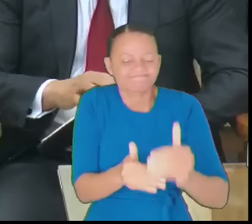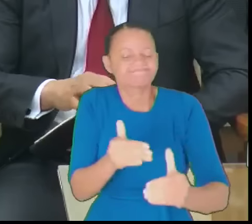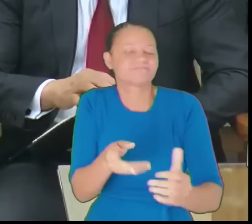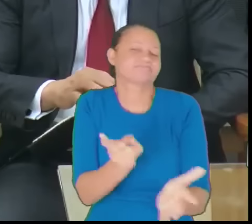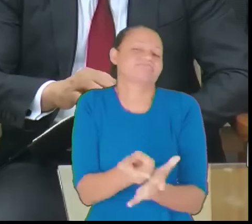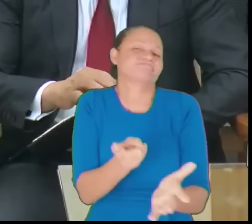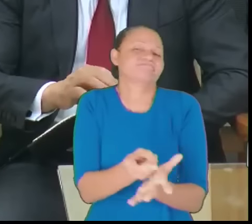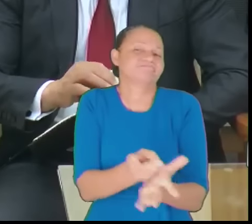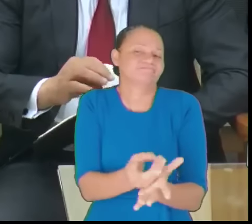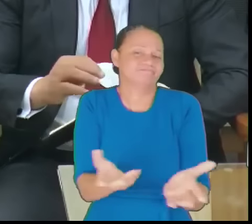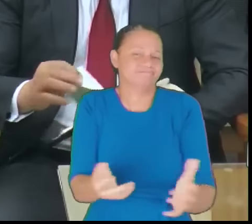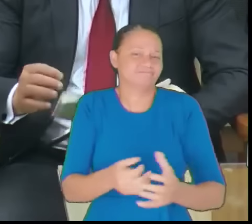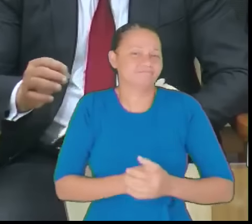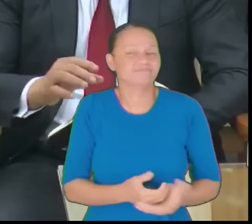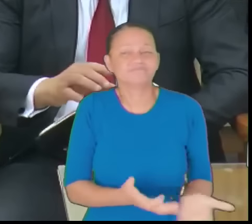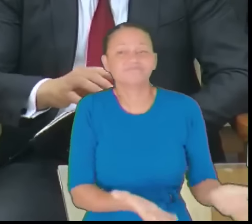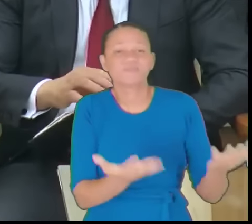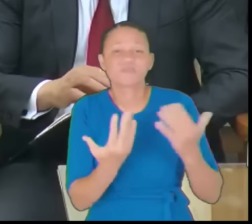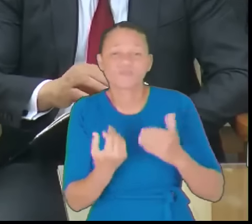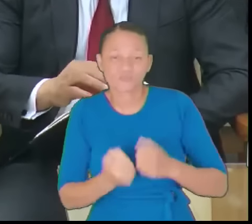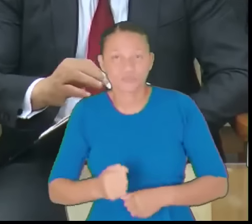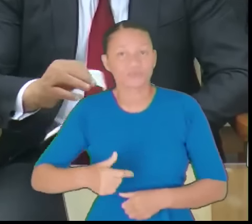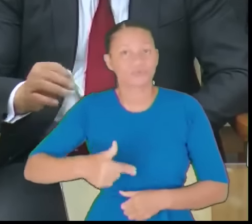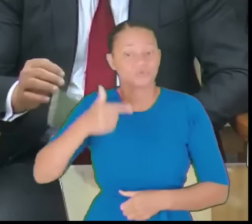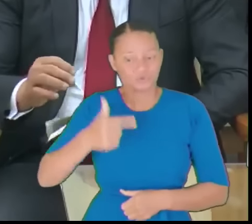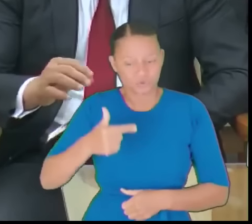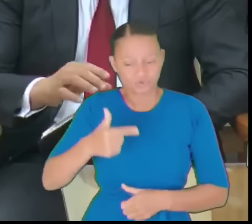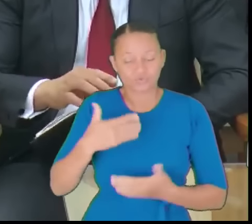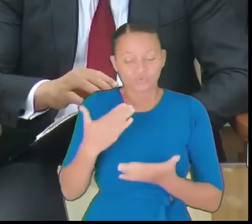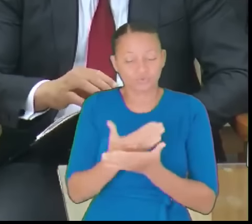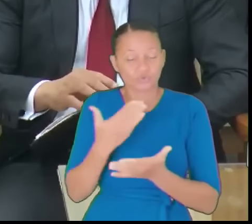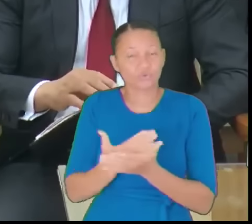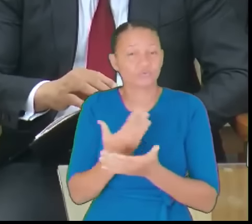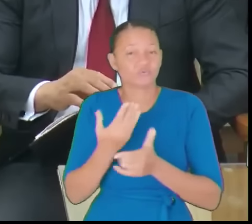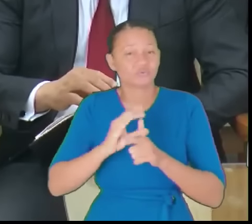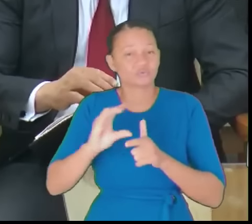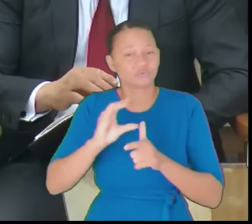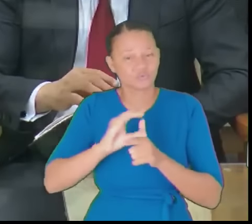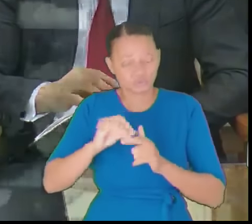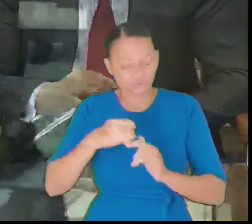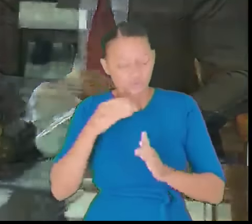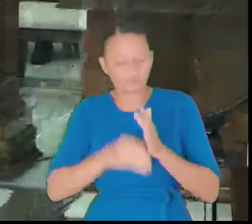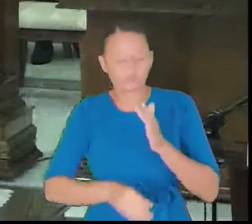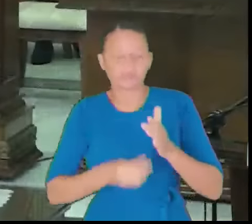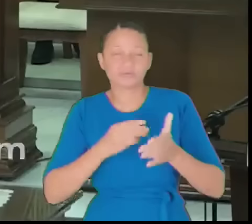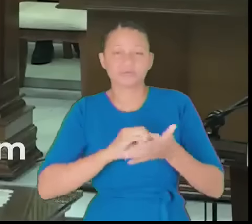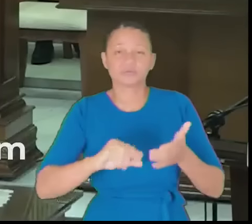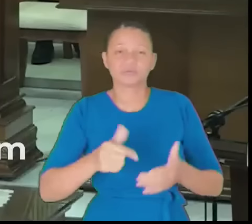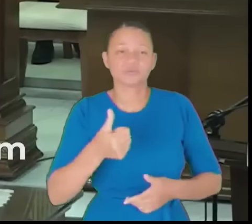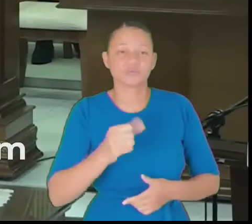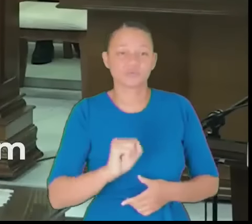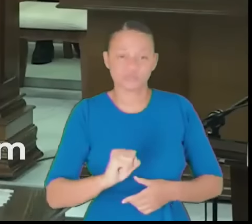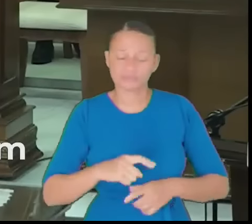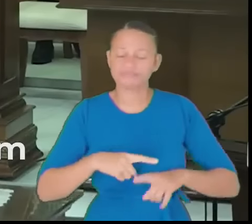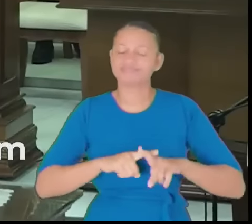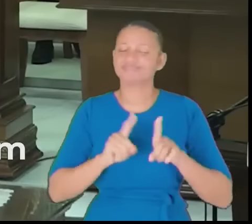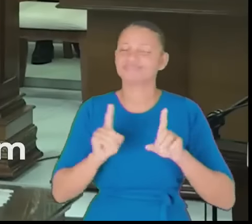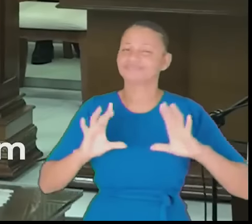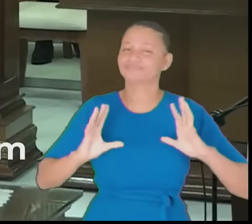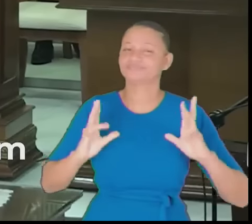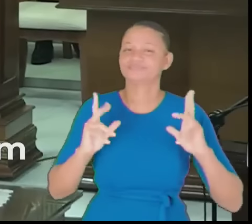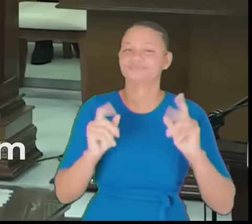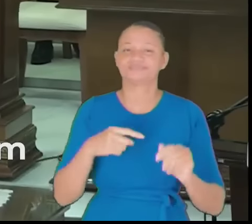sempre. Vamos ver. Segunda carta de São Paulo aos Coríntios 3:18. Mas todos nós, com